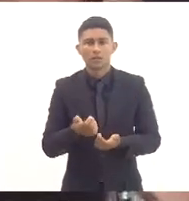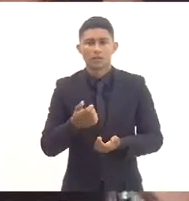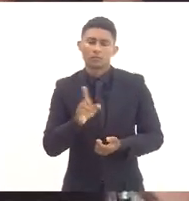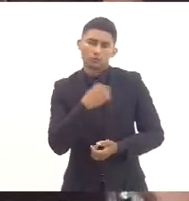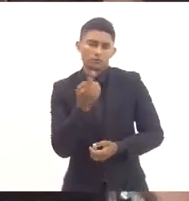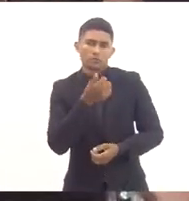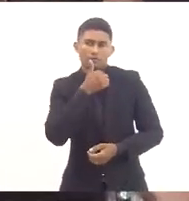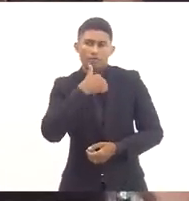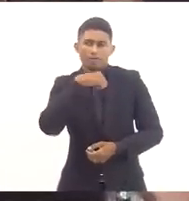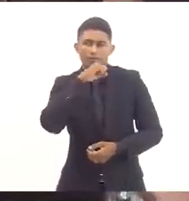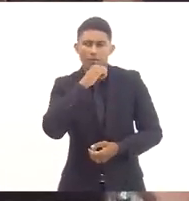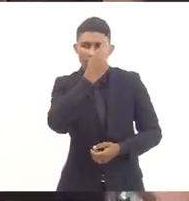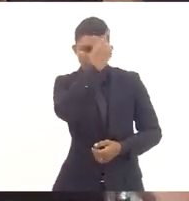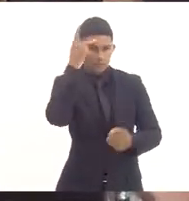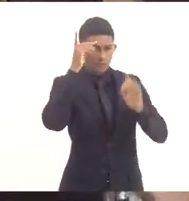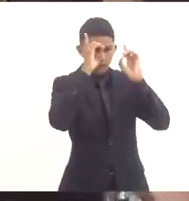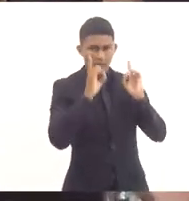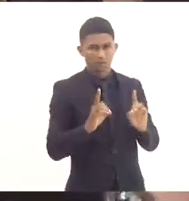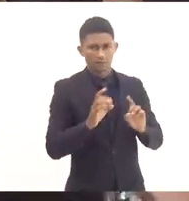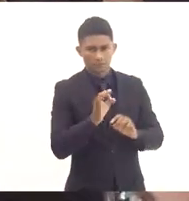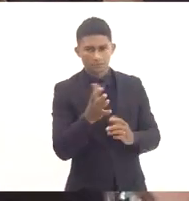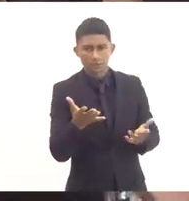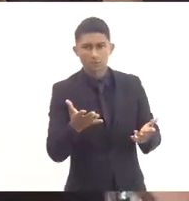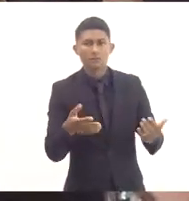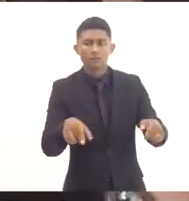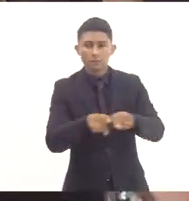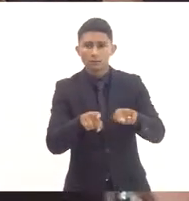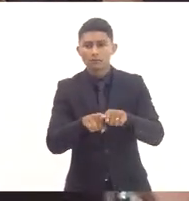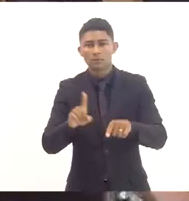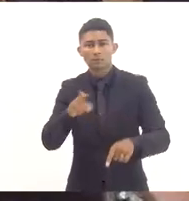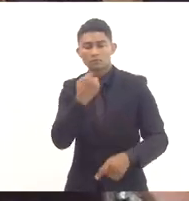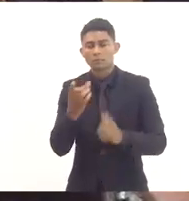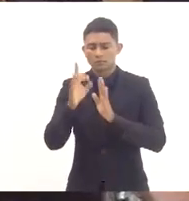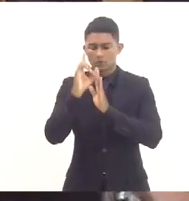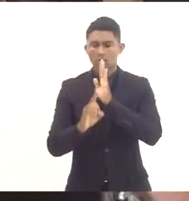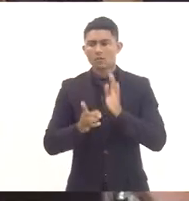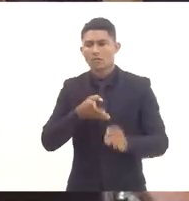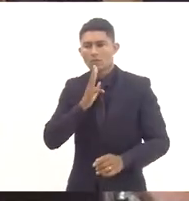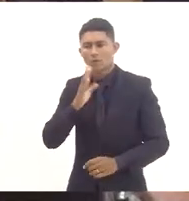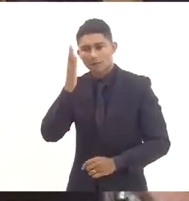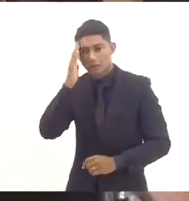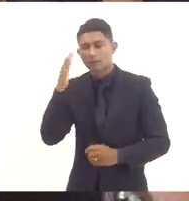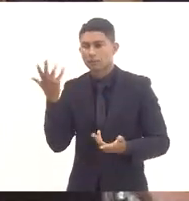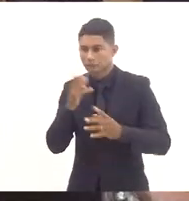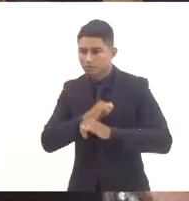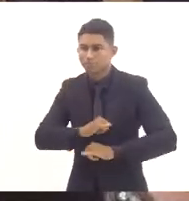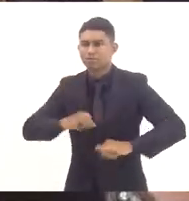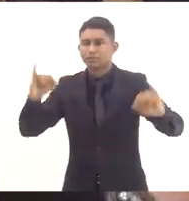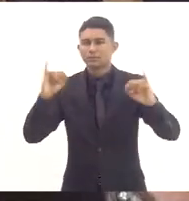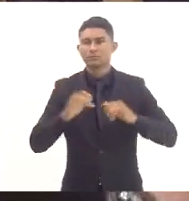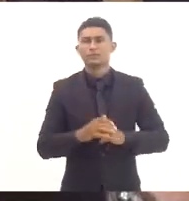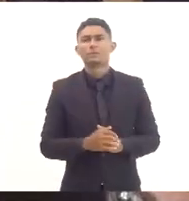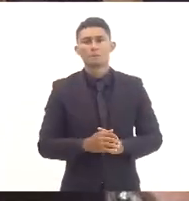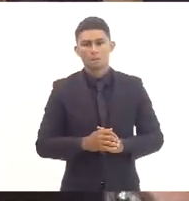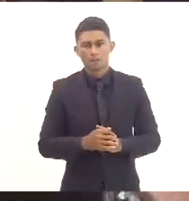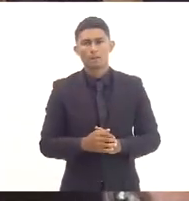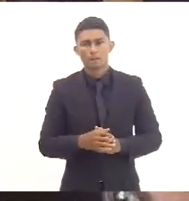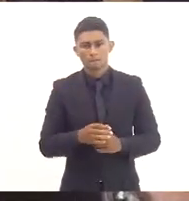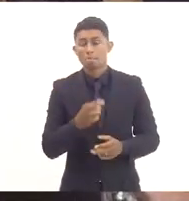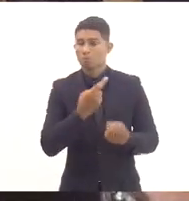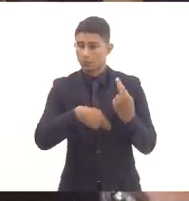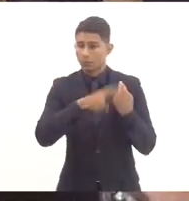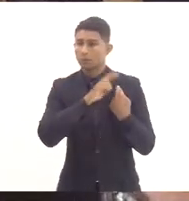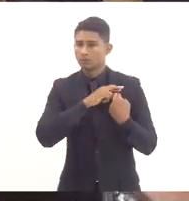mãe de pessoa com deficiência Mas você conhecer doura do direito da pessoa com deficiência nós somos nós temos o